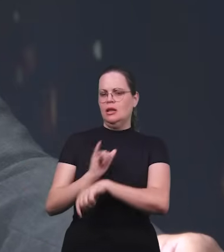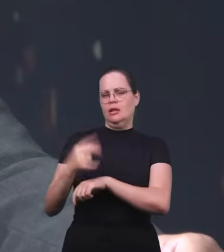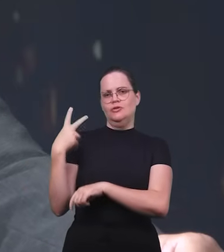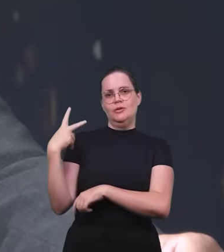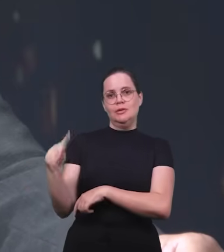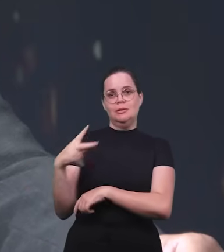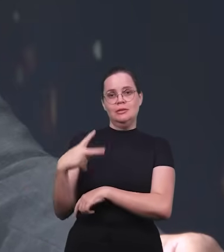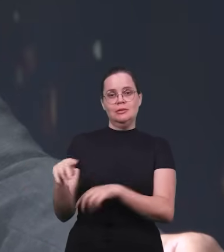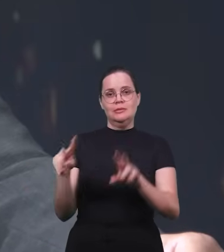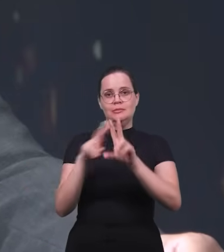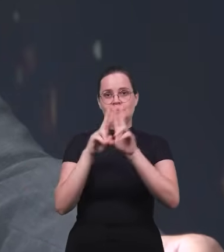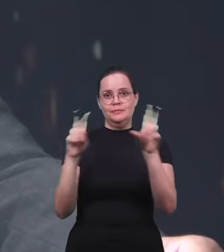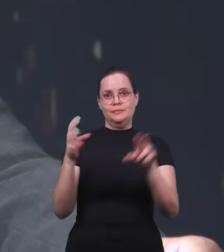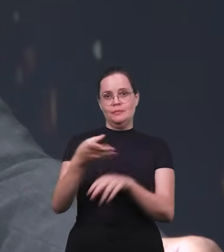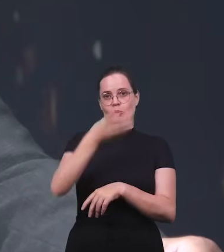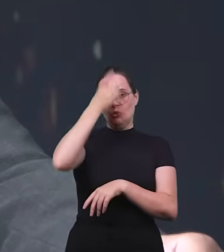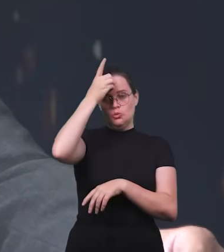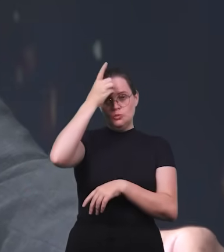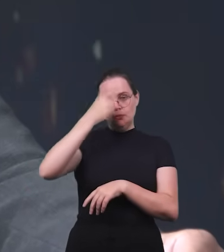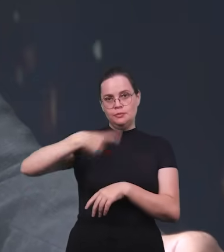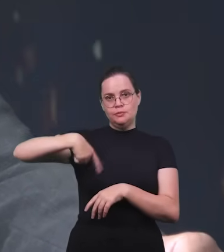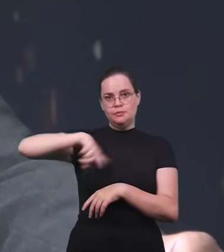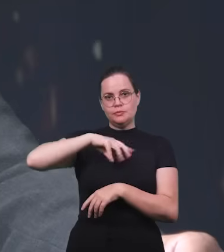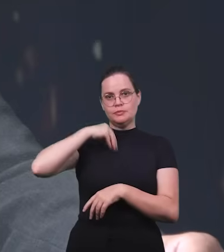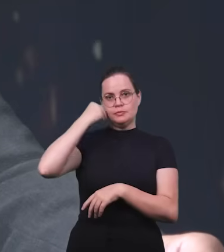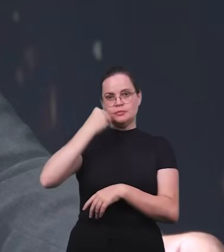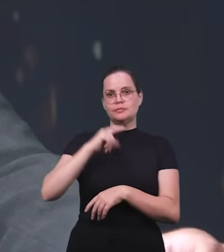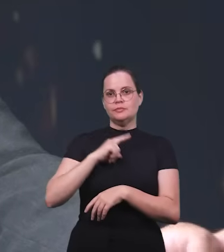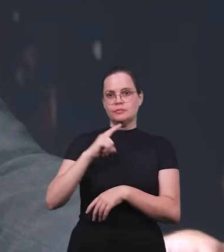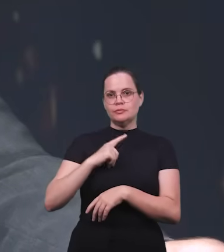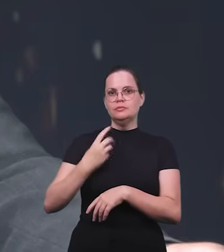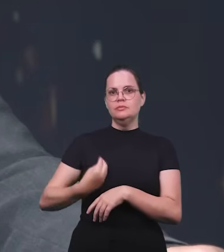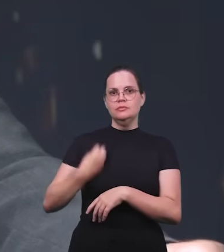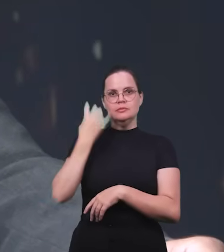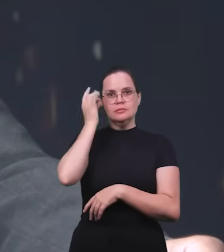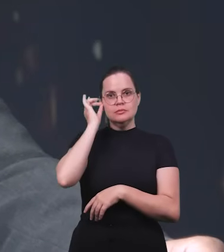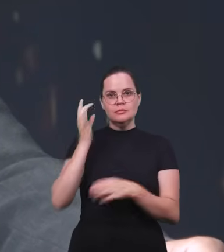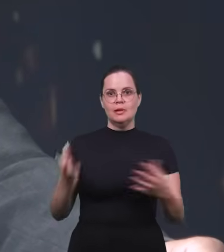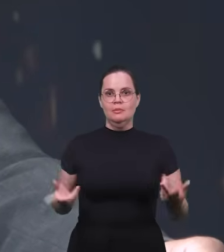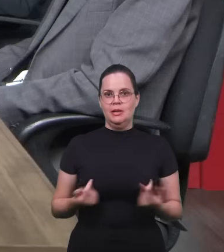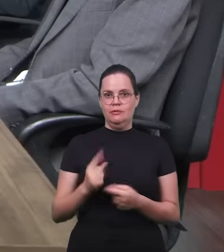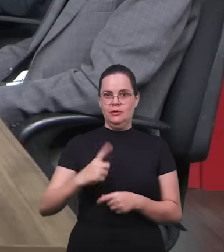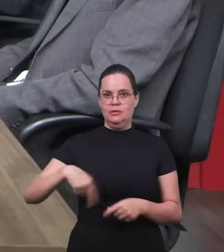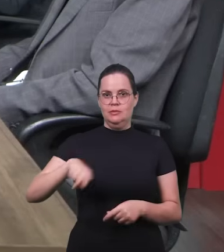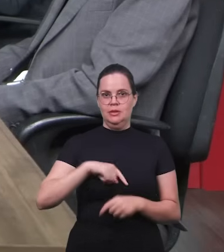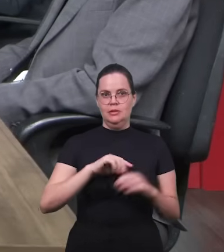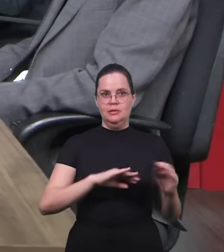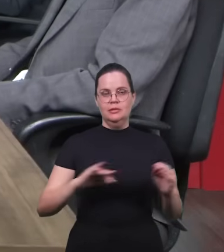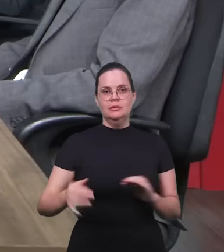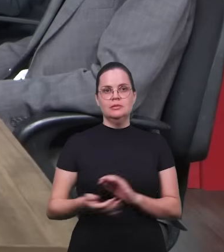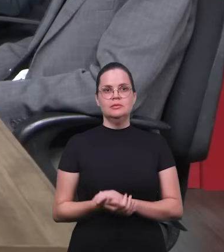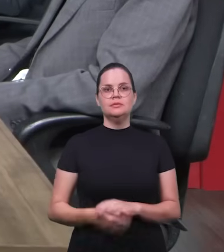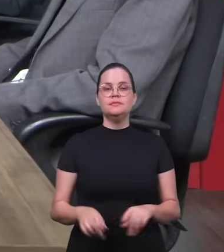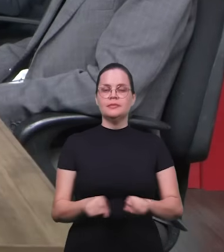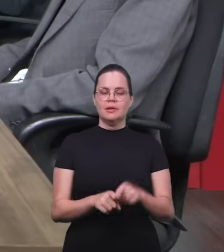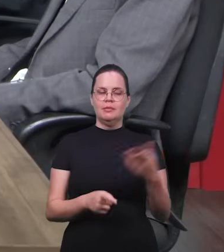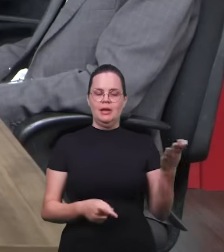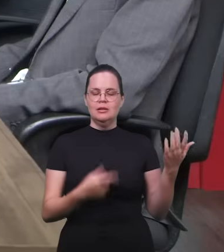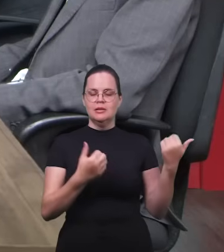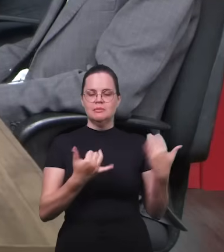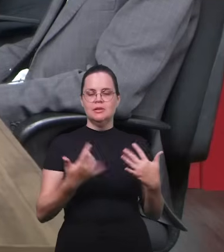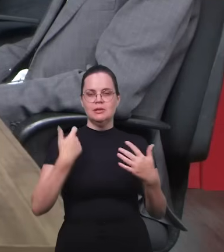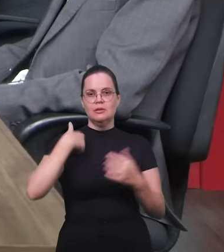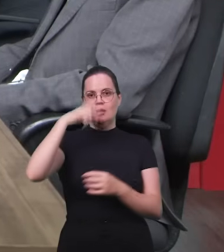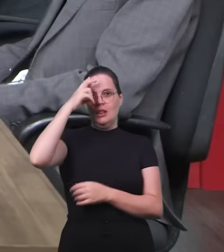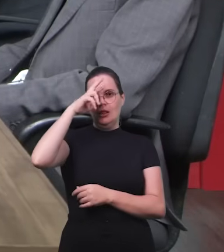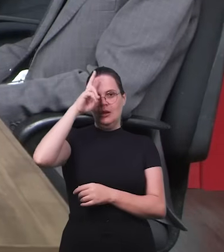os dons. É uma realidade espiritual que ela é maravilhosa para nós. É muito interessante, o Tiago comentando, eu lembrei até